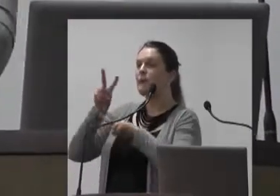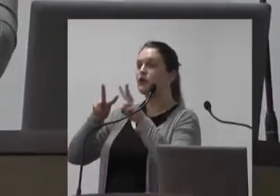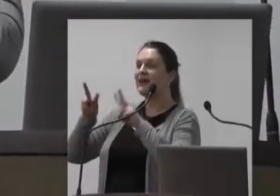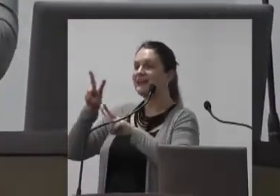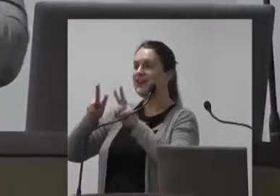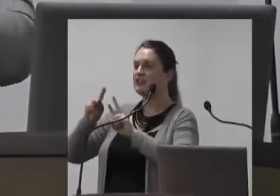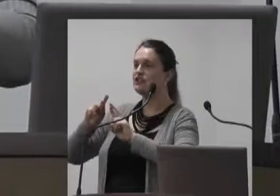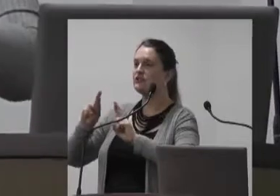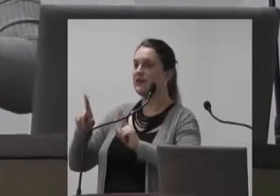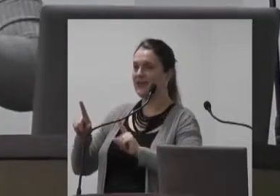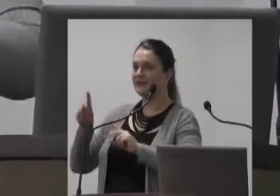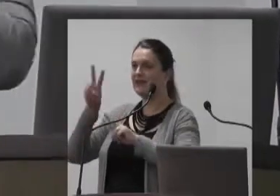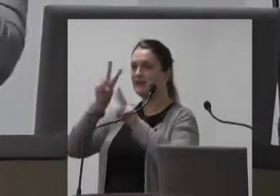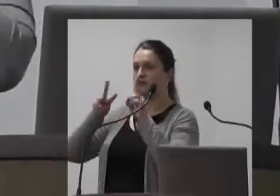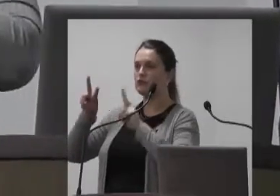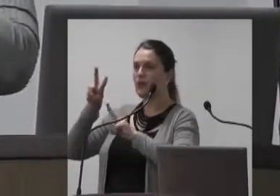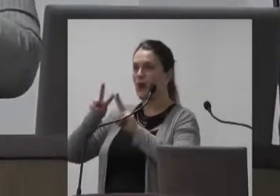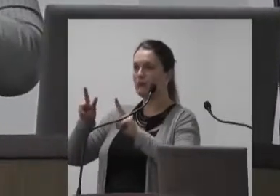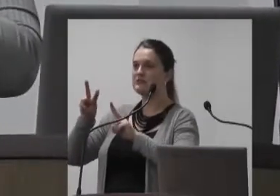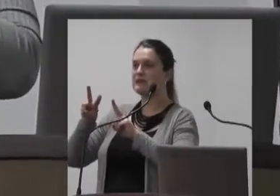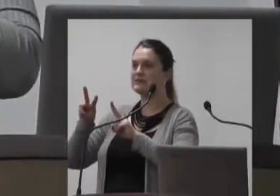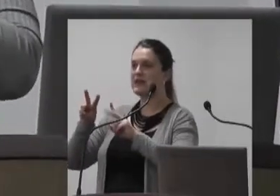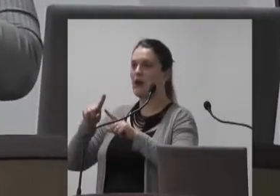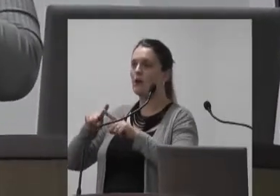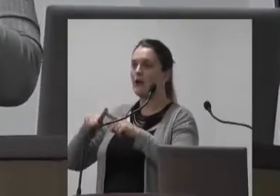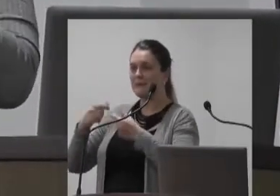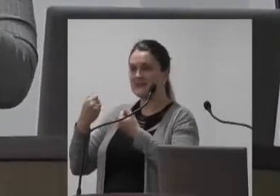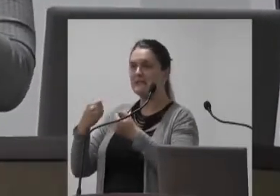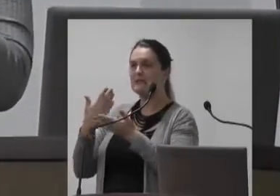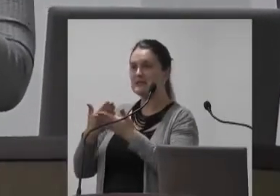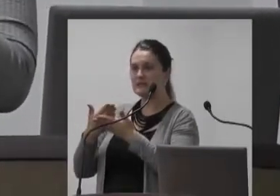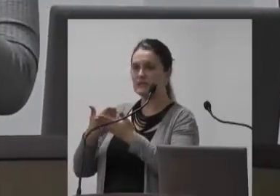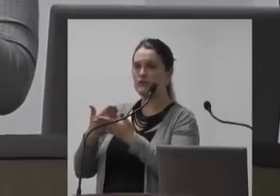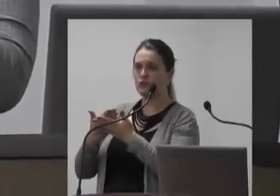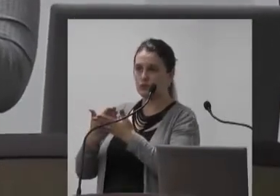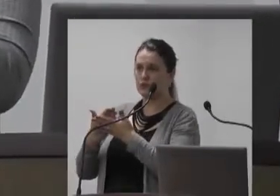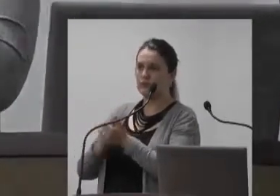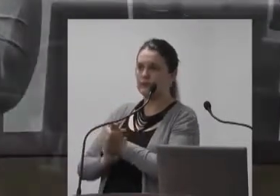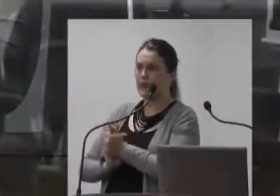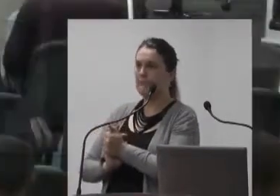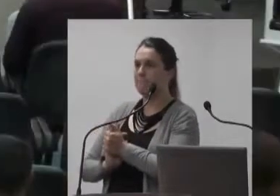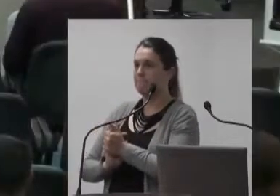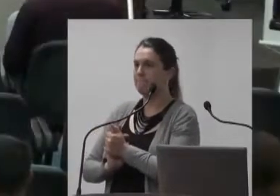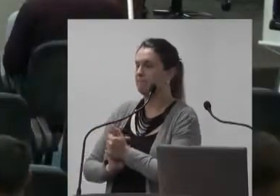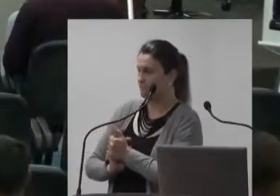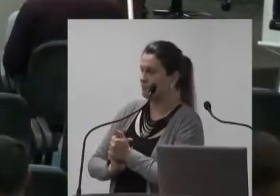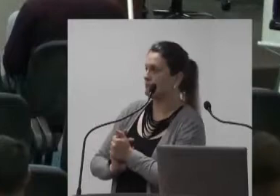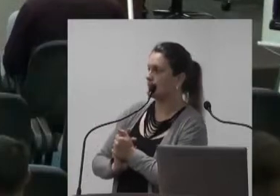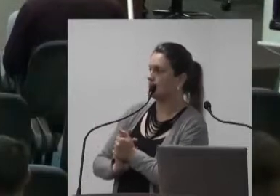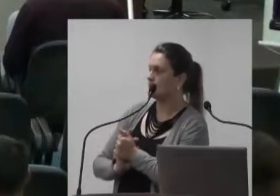ela é uma modalidade diferente, ela é visual, espacial, mas ela precisa de estudo, né?